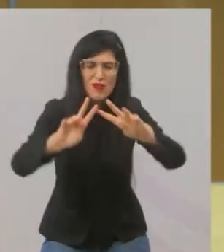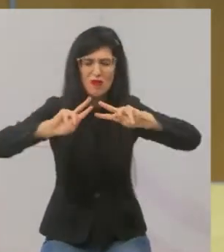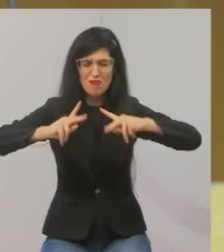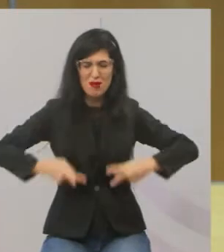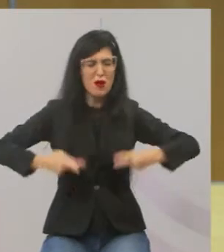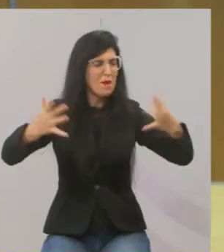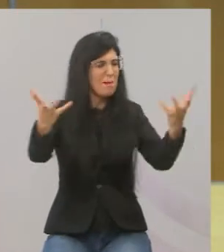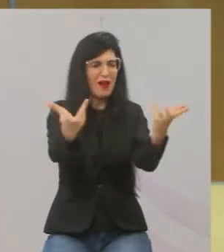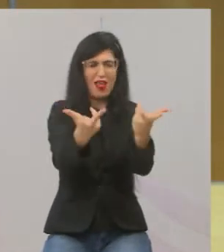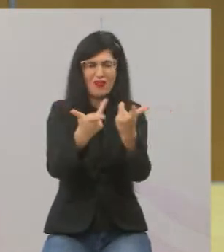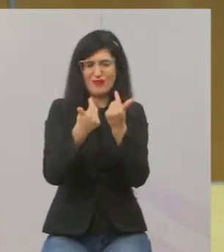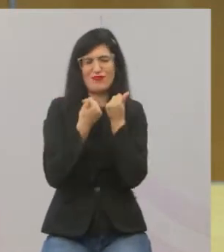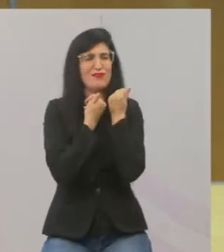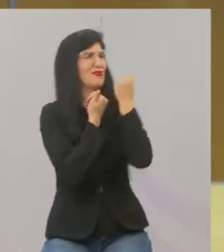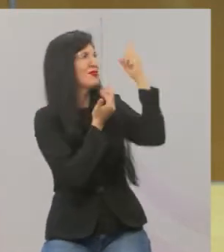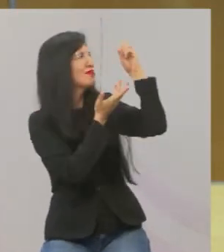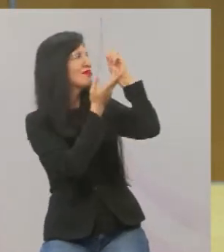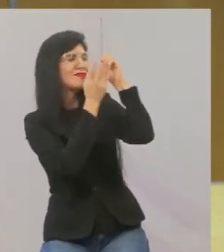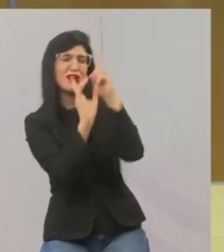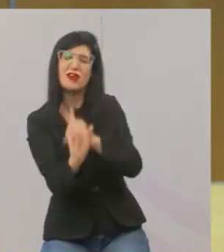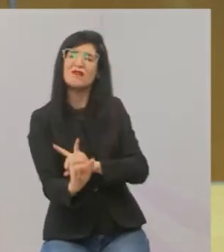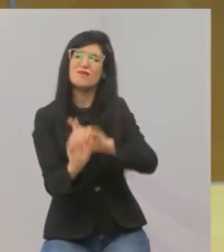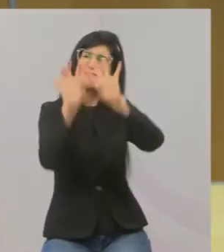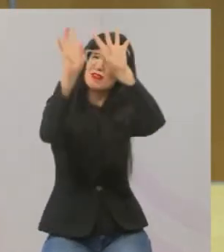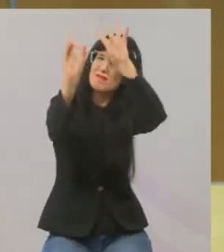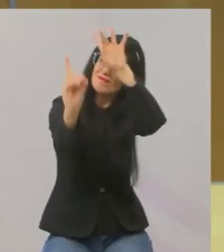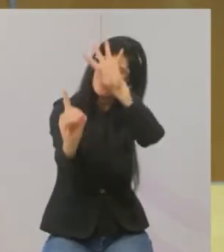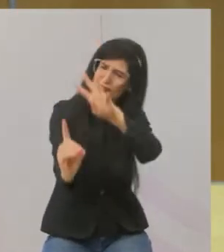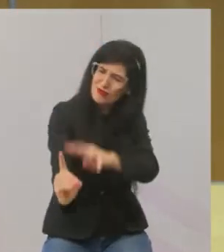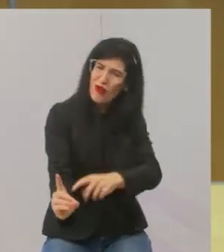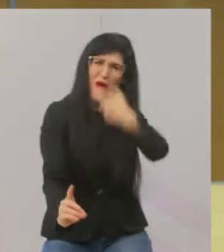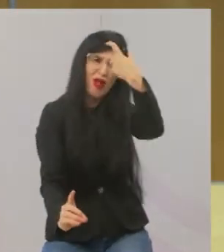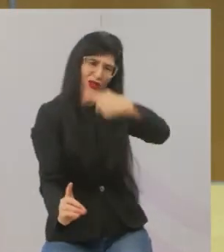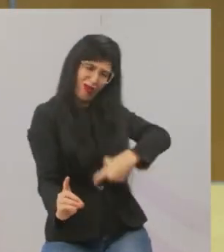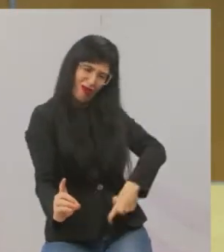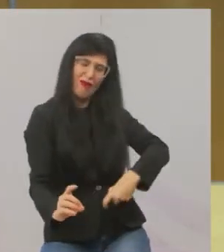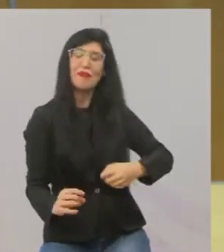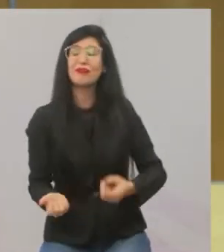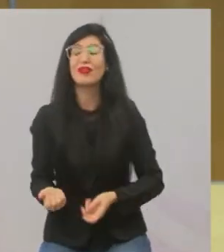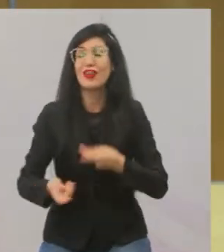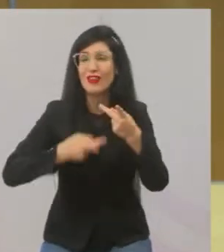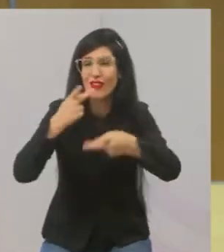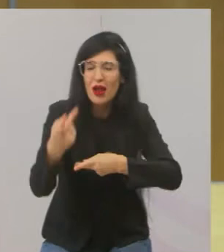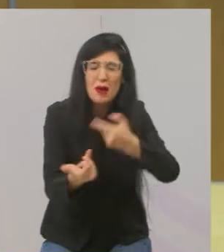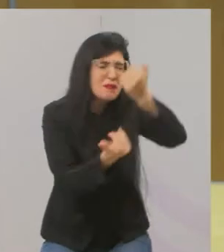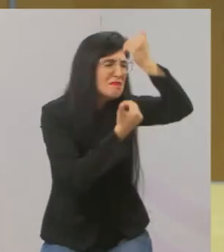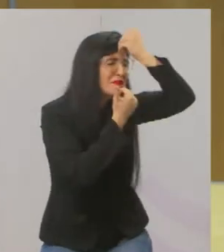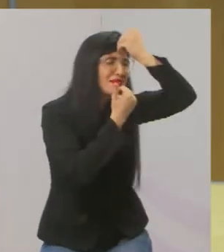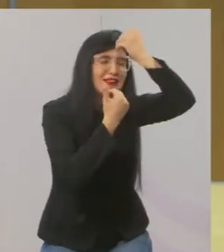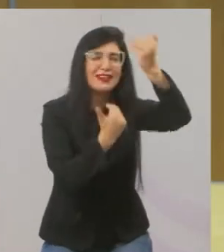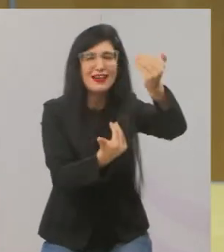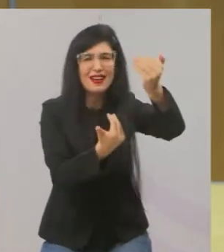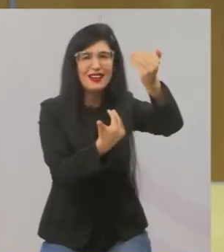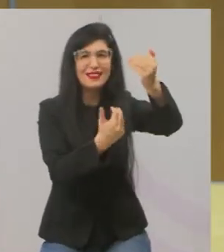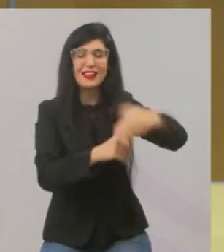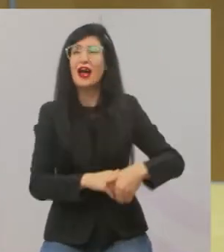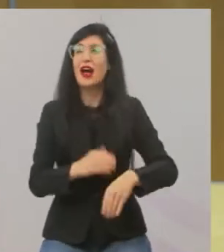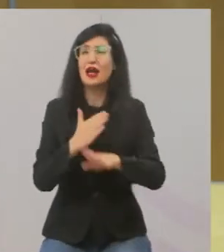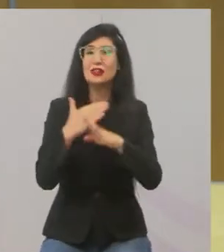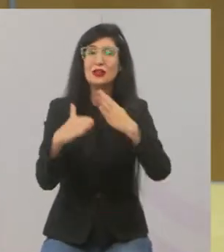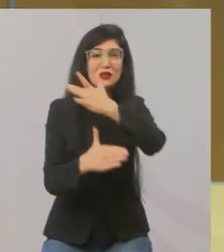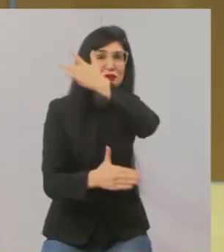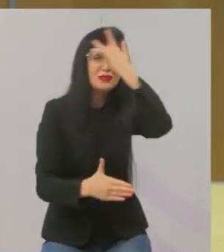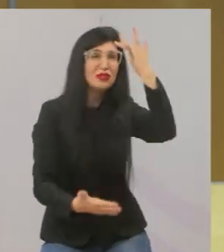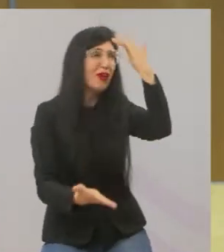do Aderbal Sodré. E nesse momento eu quero dizer gratidão. Gratidão a todos que acreditou